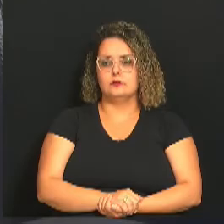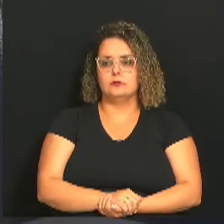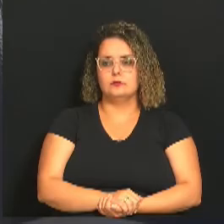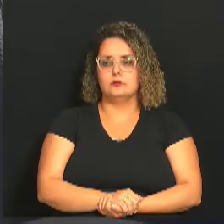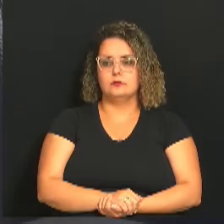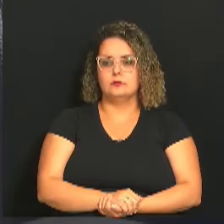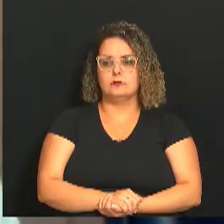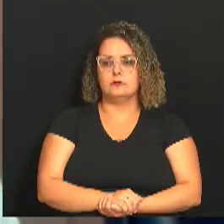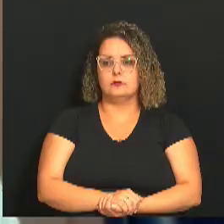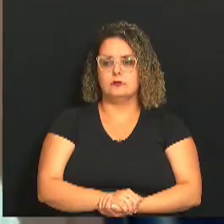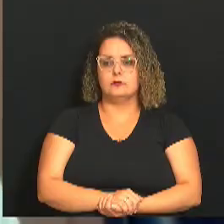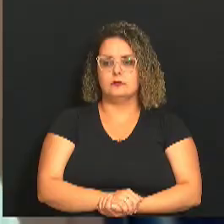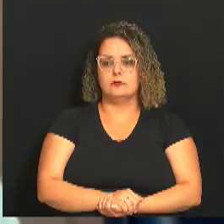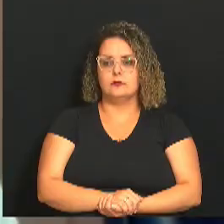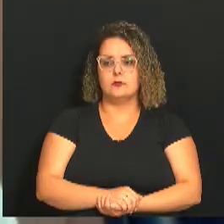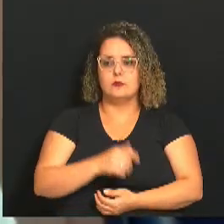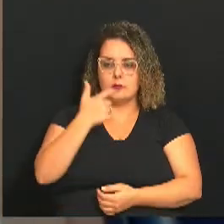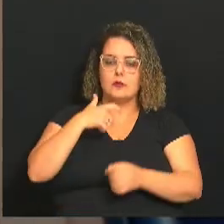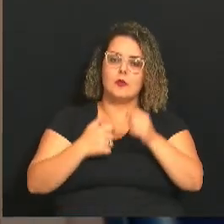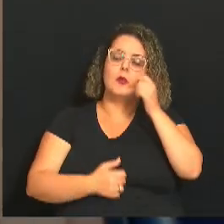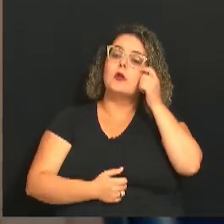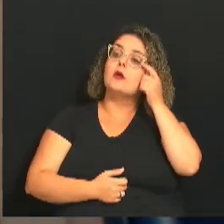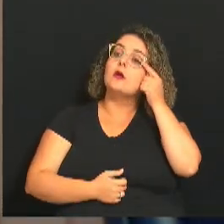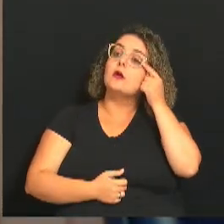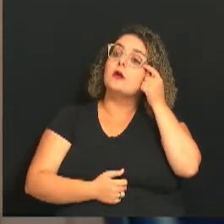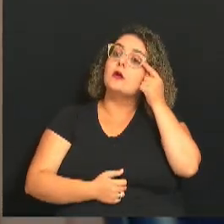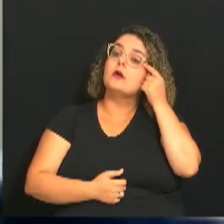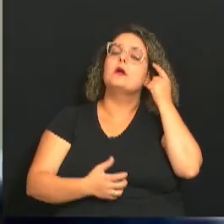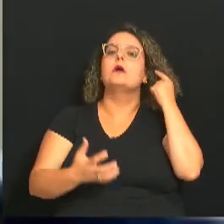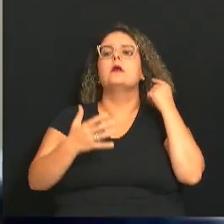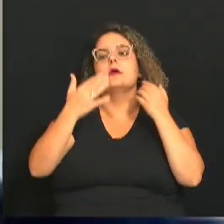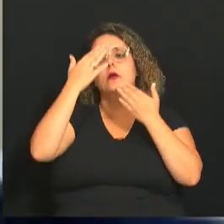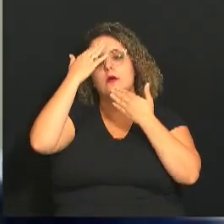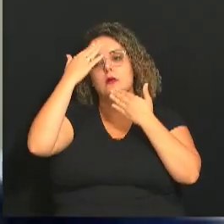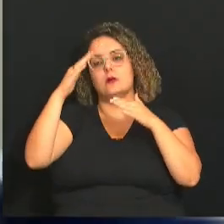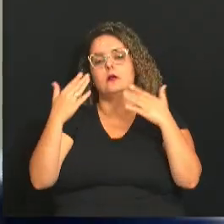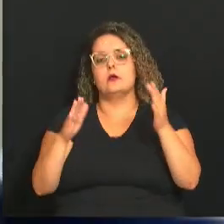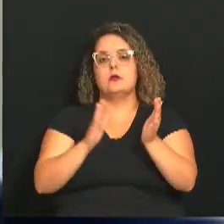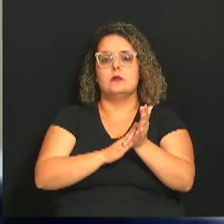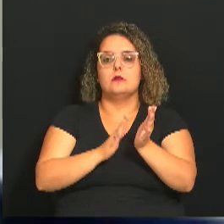Bom, primeiro eu queria novamente agradecer e parabenizá-los,